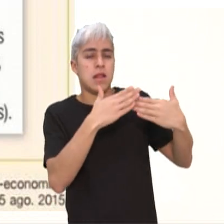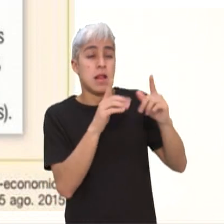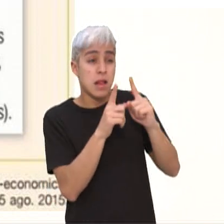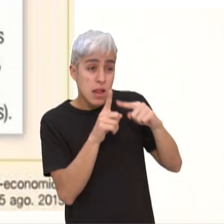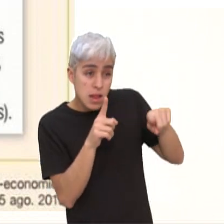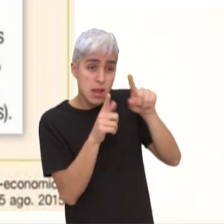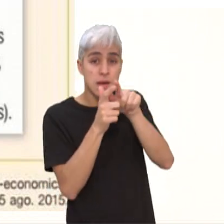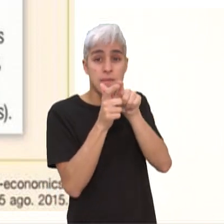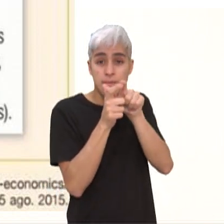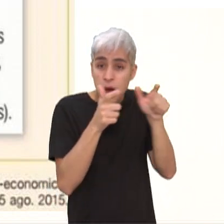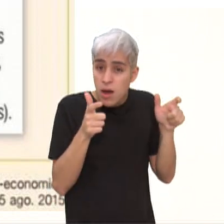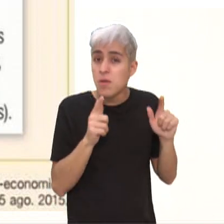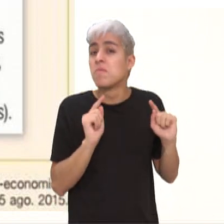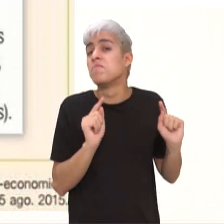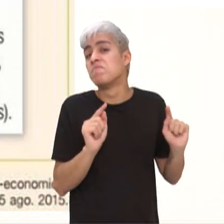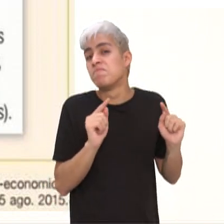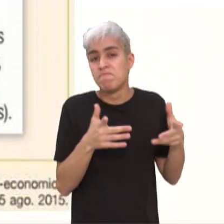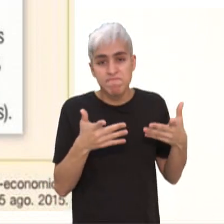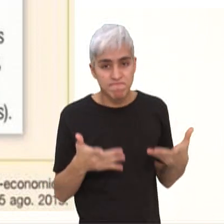grande maioria aqui, né,